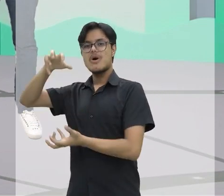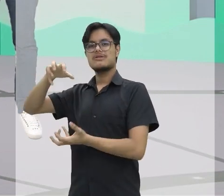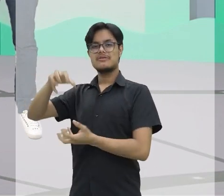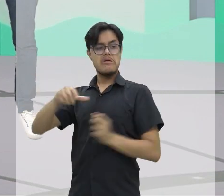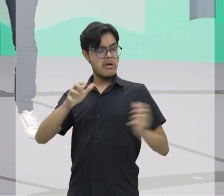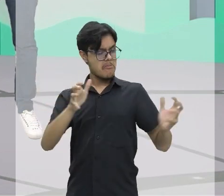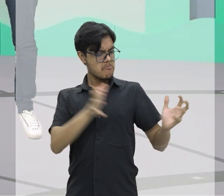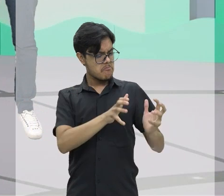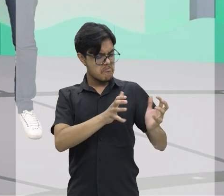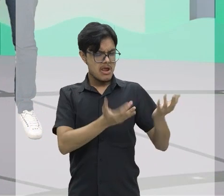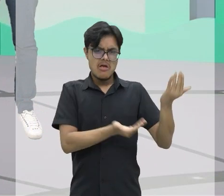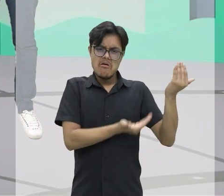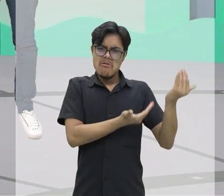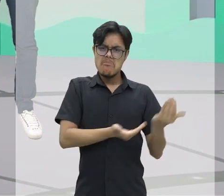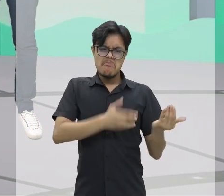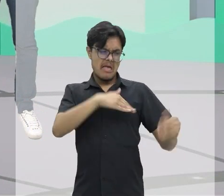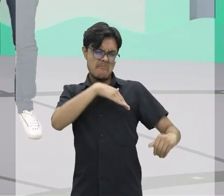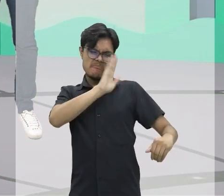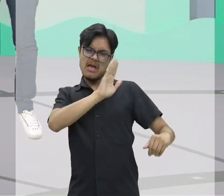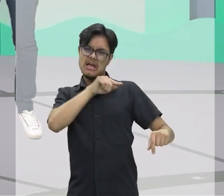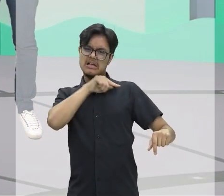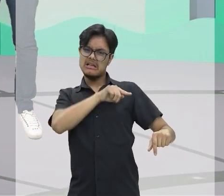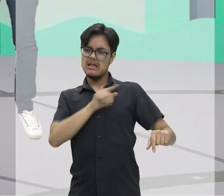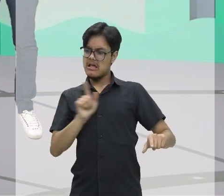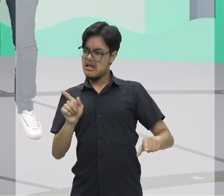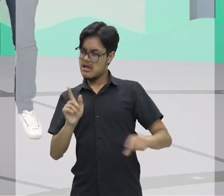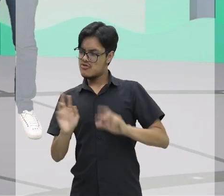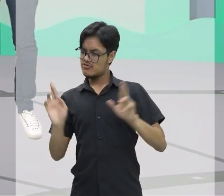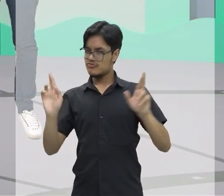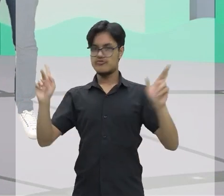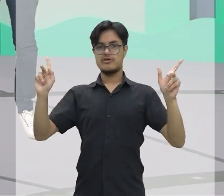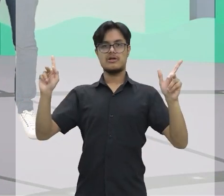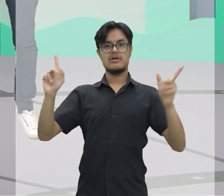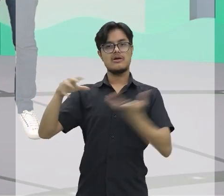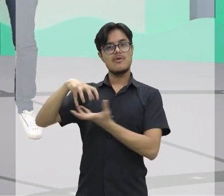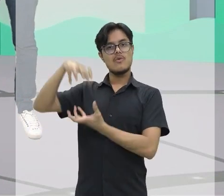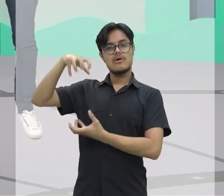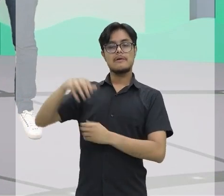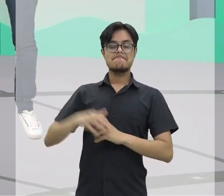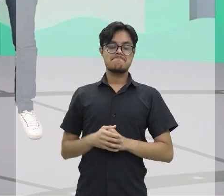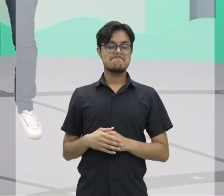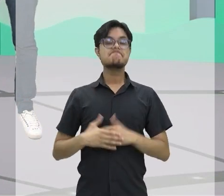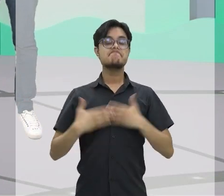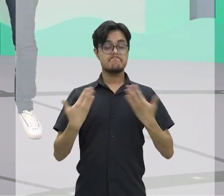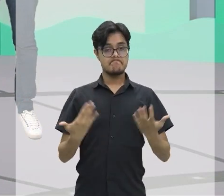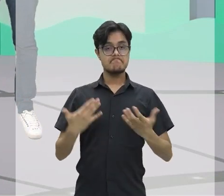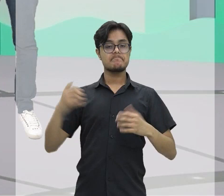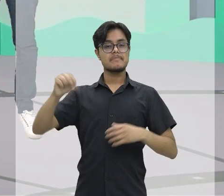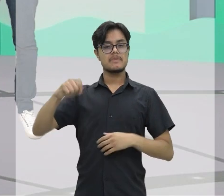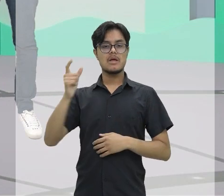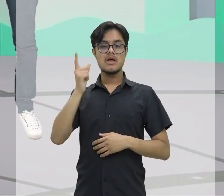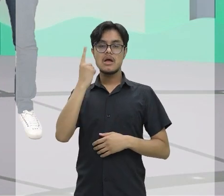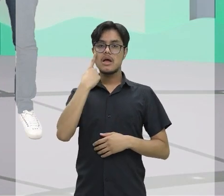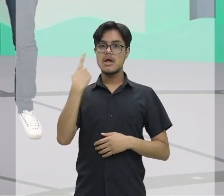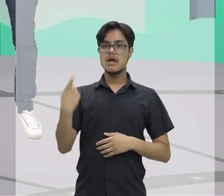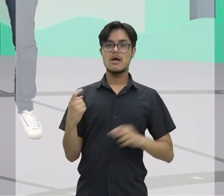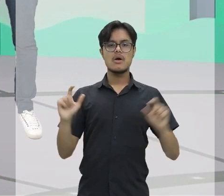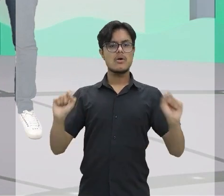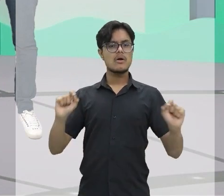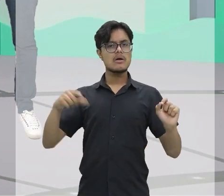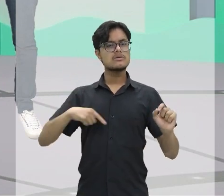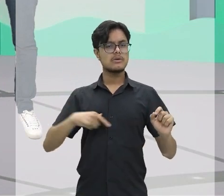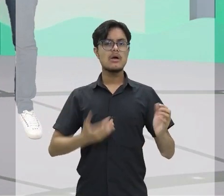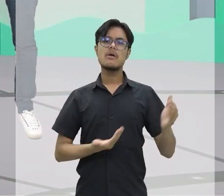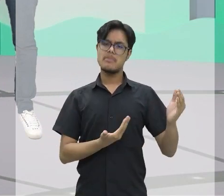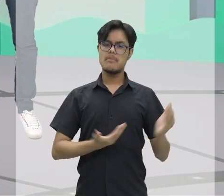um adulto maior, será que o bebê tem realmente mais ossos que um adulto? E olha só que interessante, né? A gente observa que o bebê ele vai ter mais